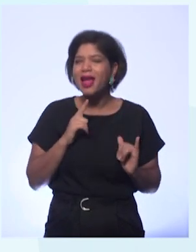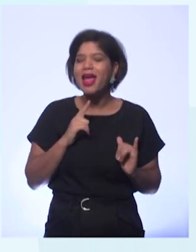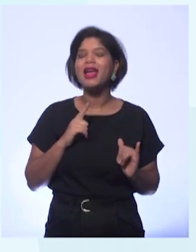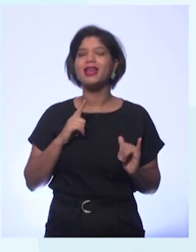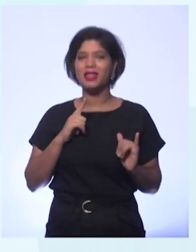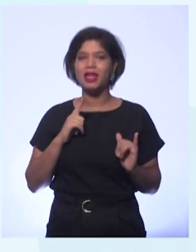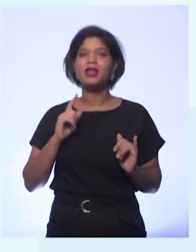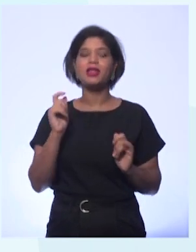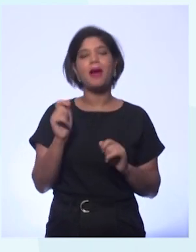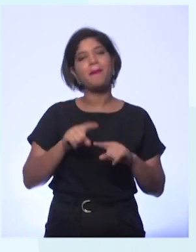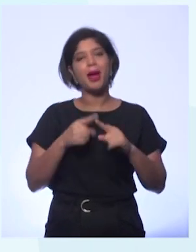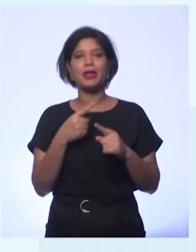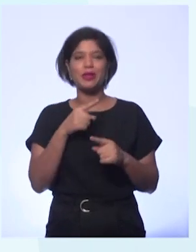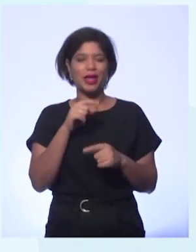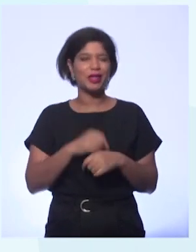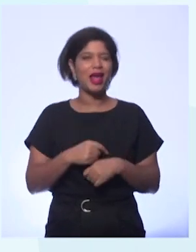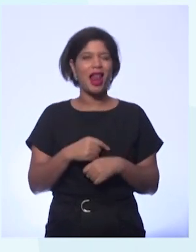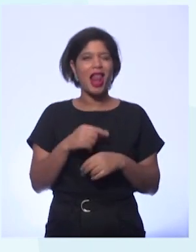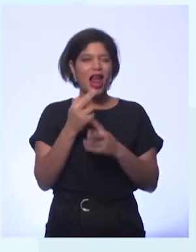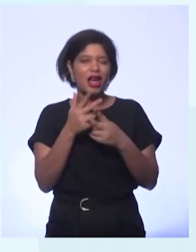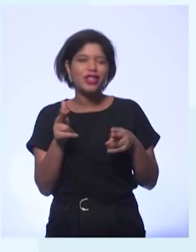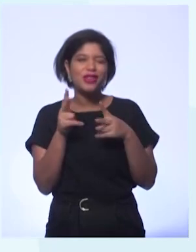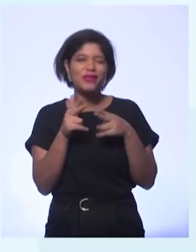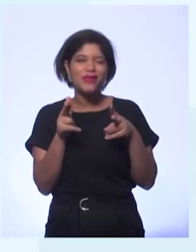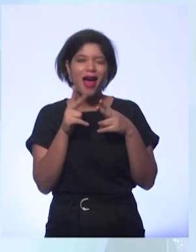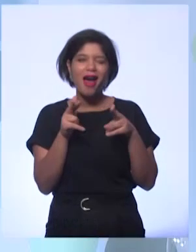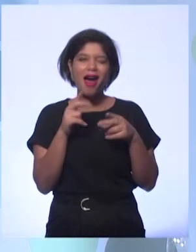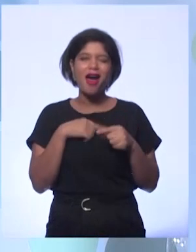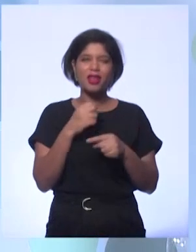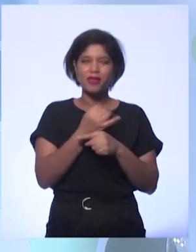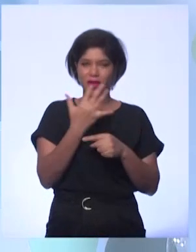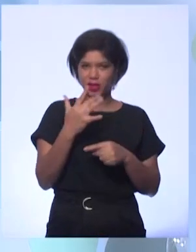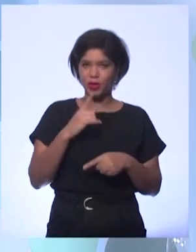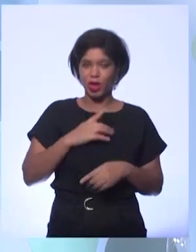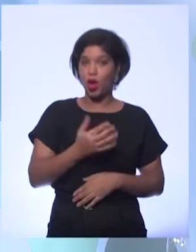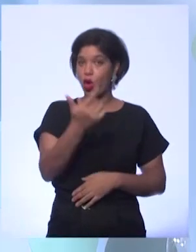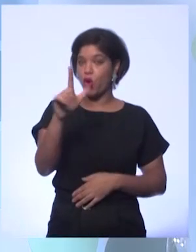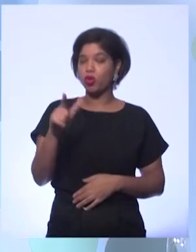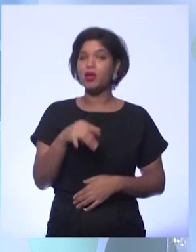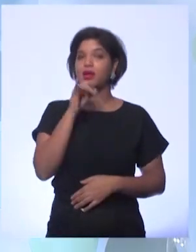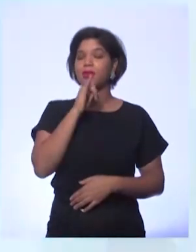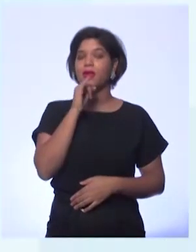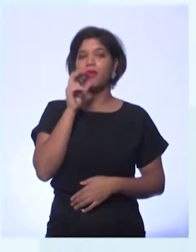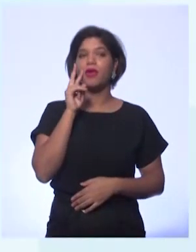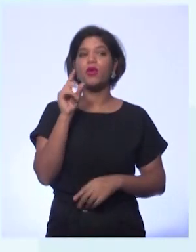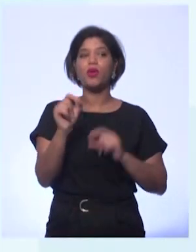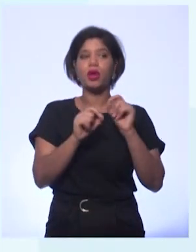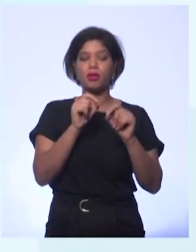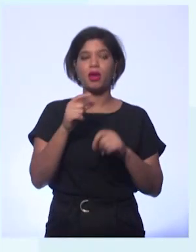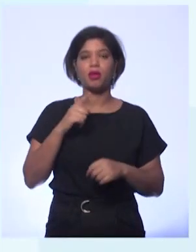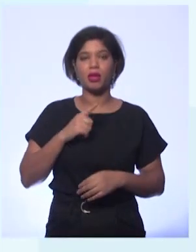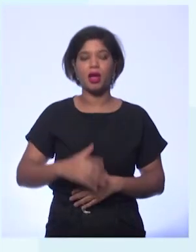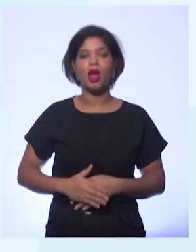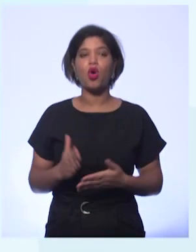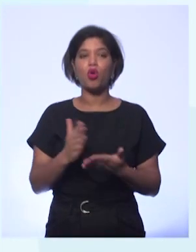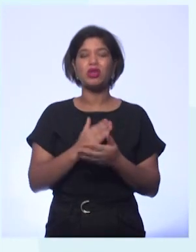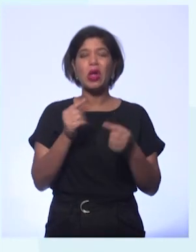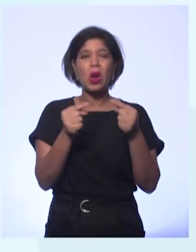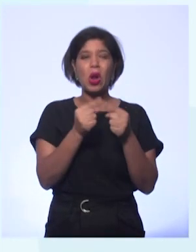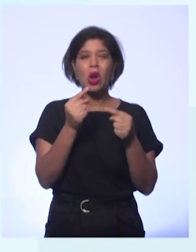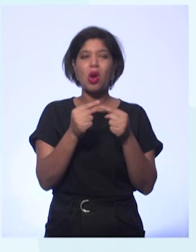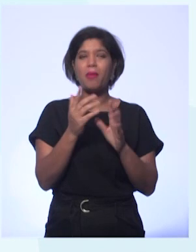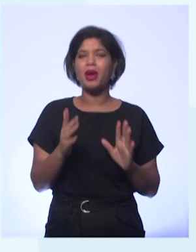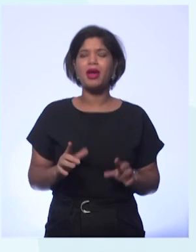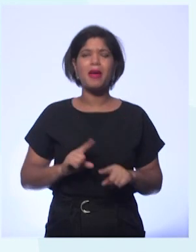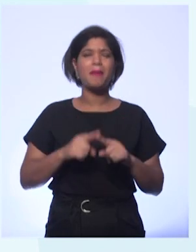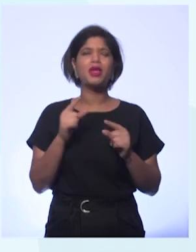mas na verdade não é. Tá fingindo ali que é uma fraçãozinha, tá bom? Nosso segundo caso, vamos para o segundo caso? Frações impróprias. Olha,